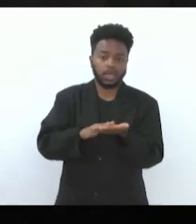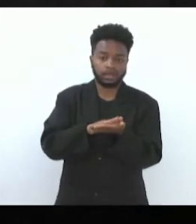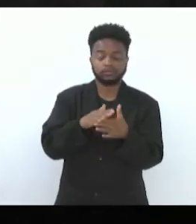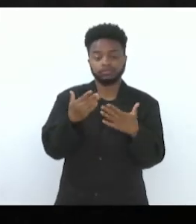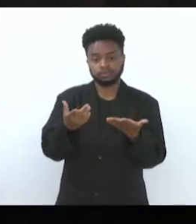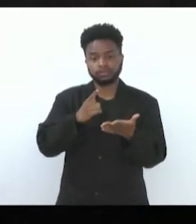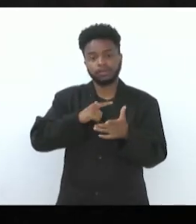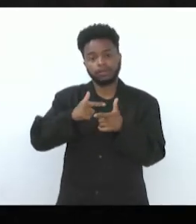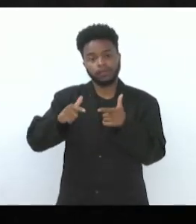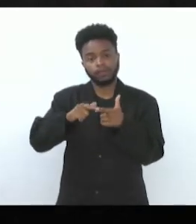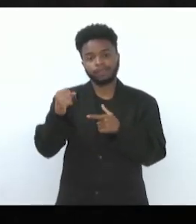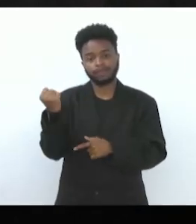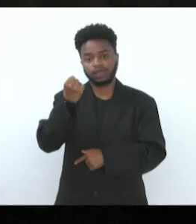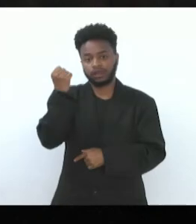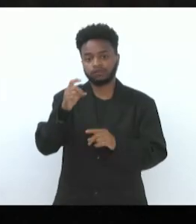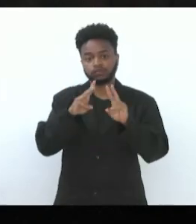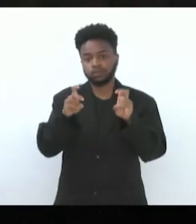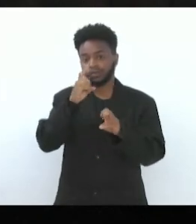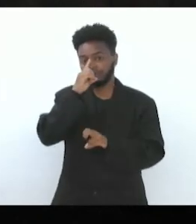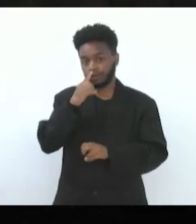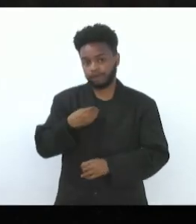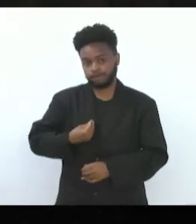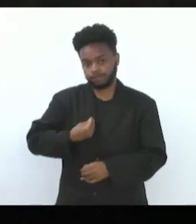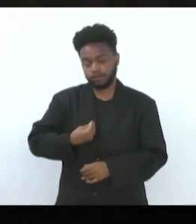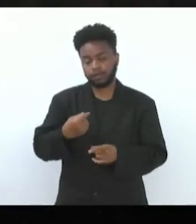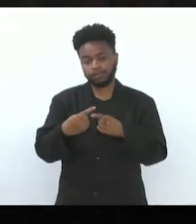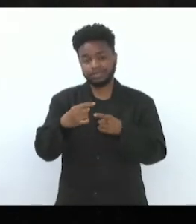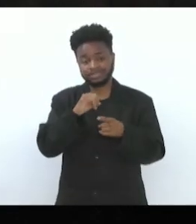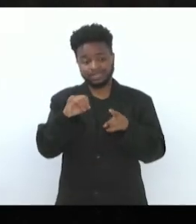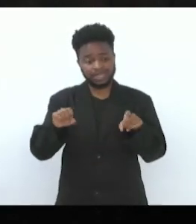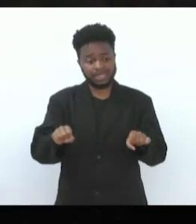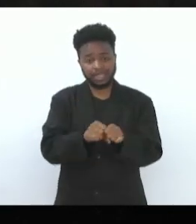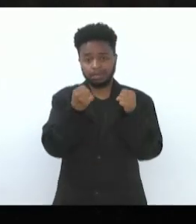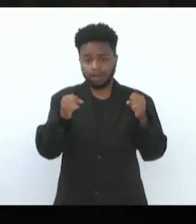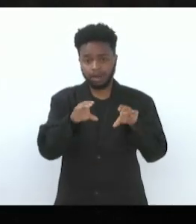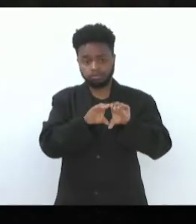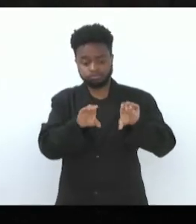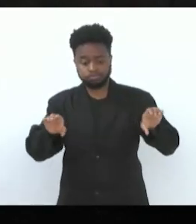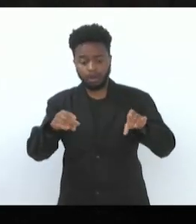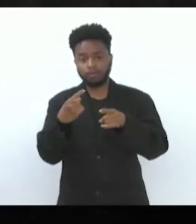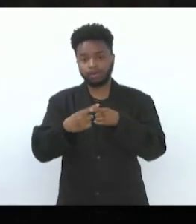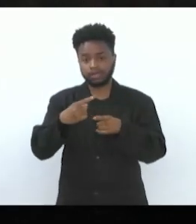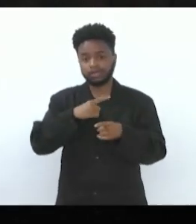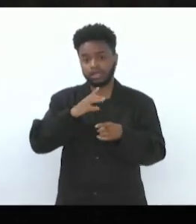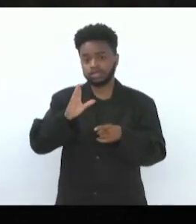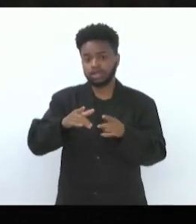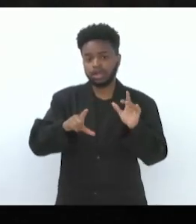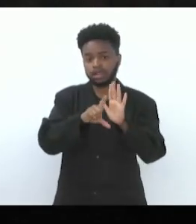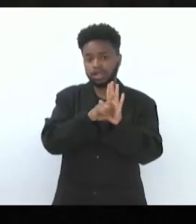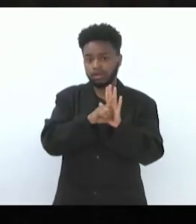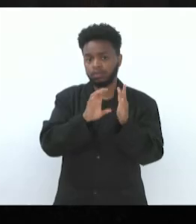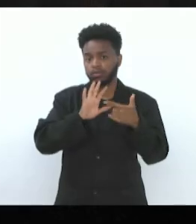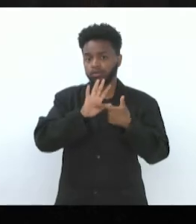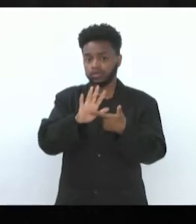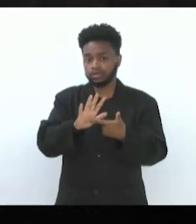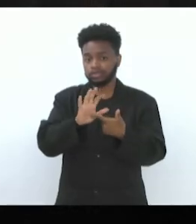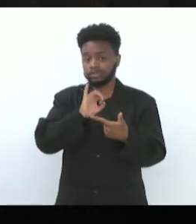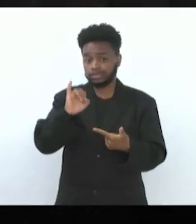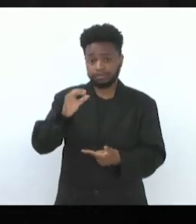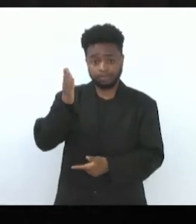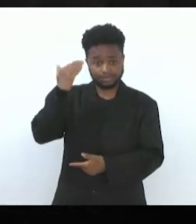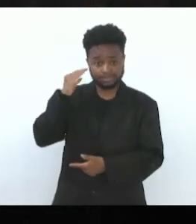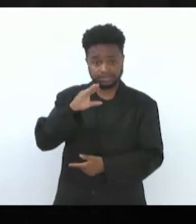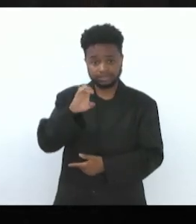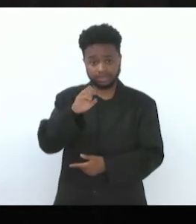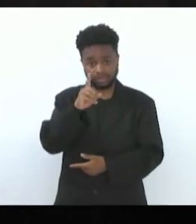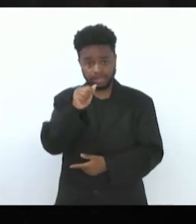sério de risco de vida dessas autores romperem, já que tem a lei, cumpre-se que está na lei. Se na lei diz que na época era a SEDAI, hoje